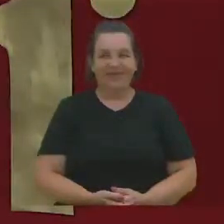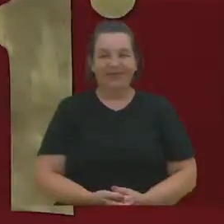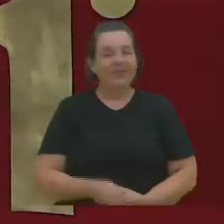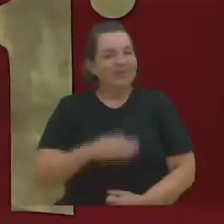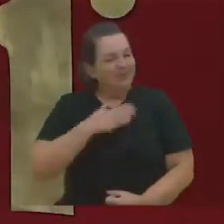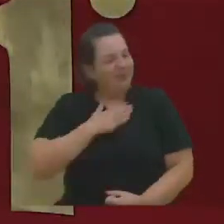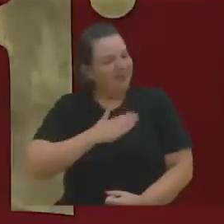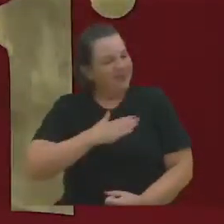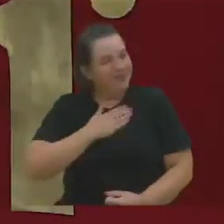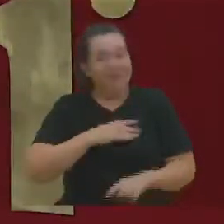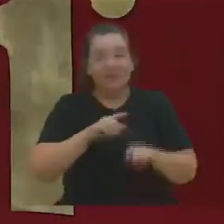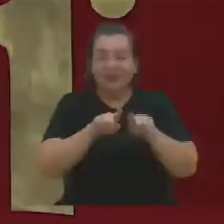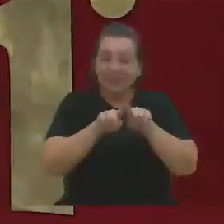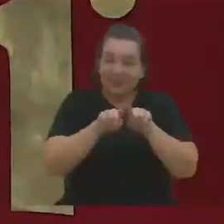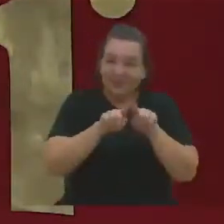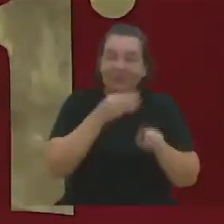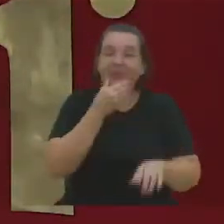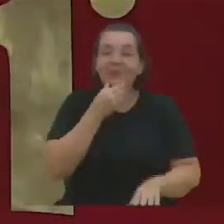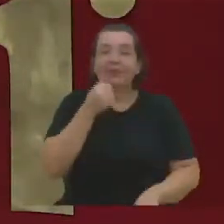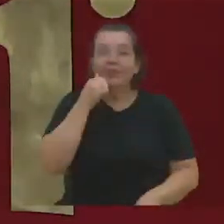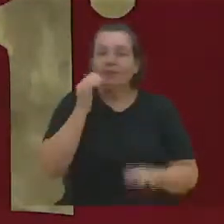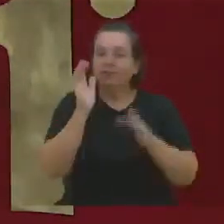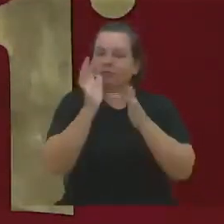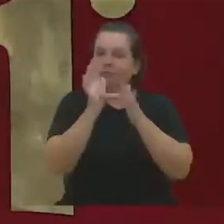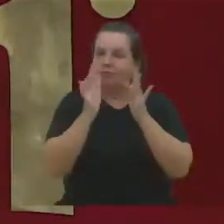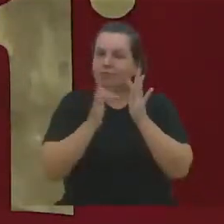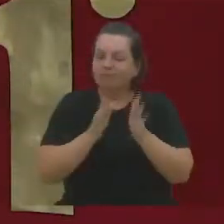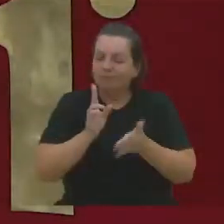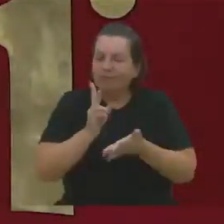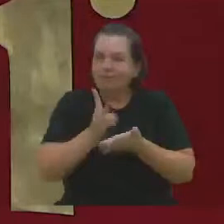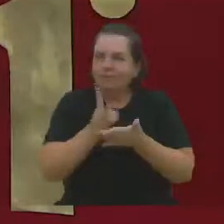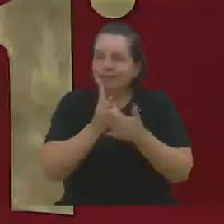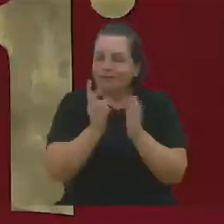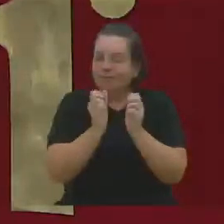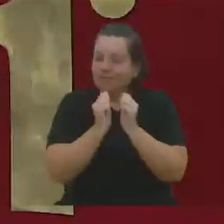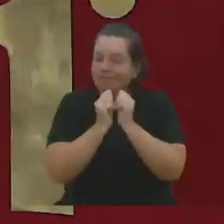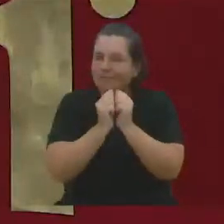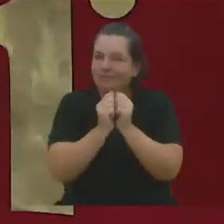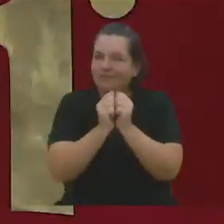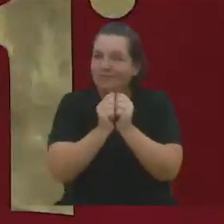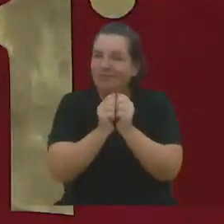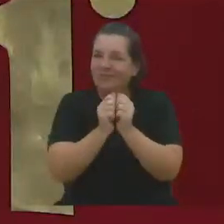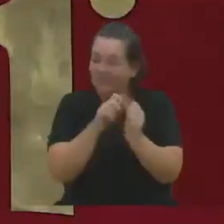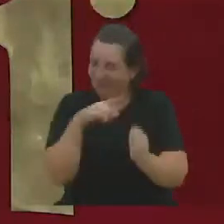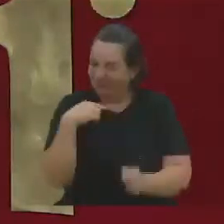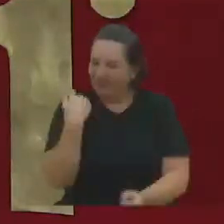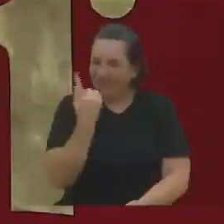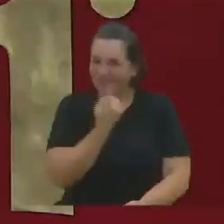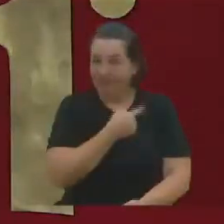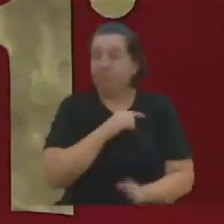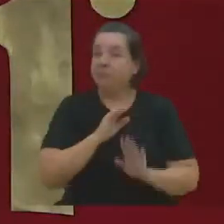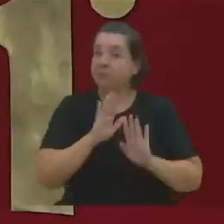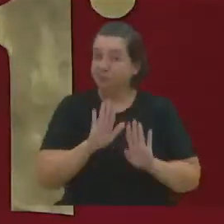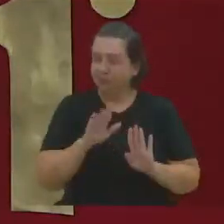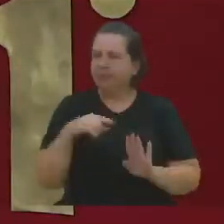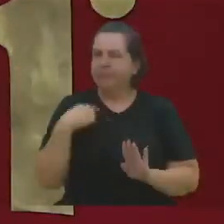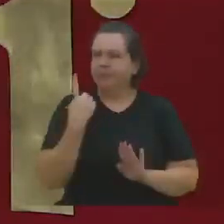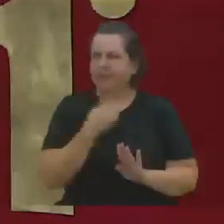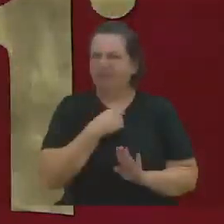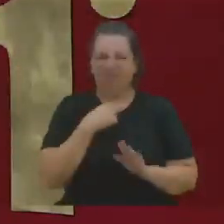Queridos irmãos, Cristo está sempre presente no meio de nós, mesmo quando